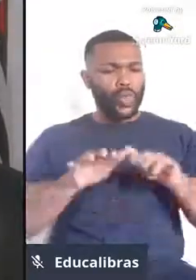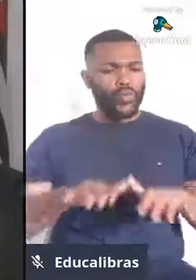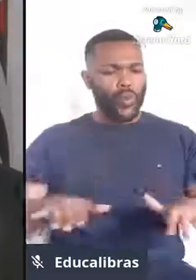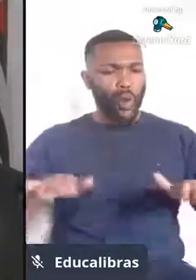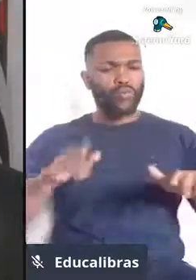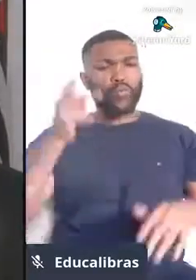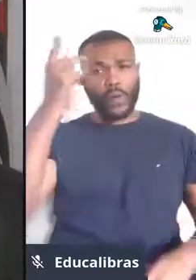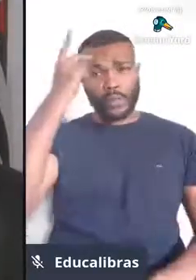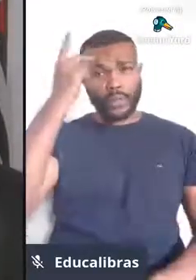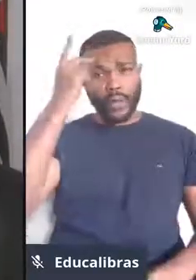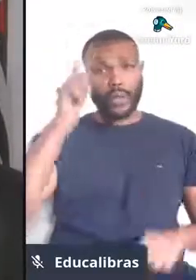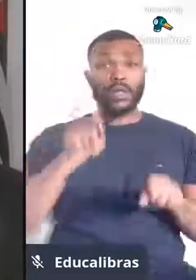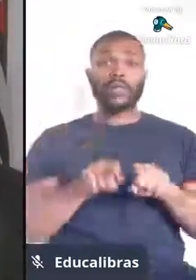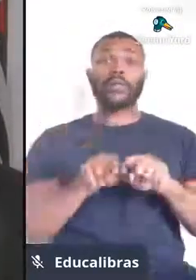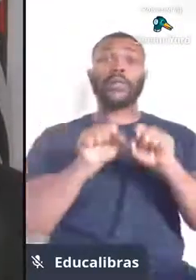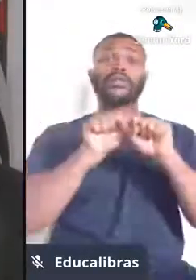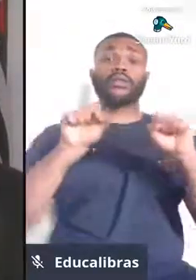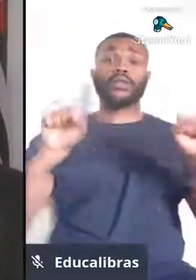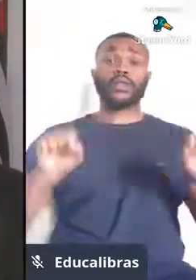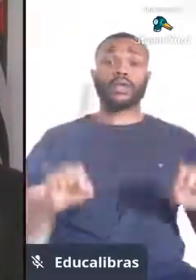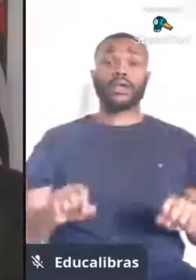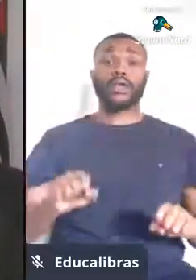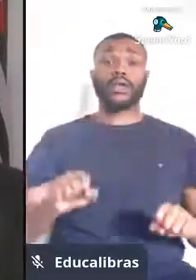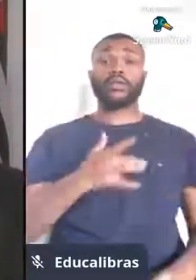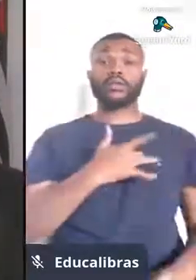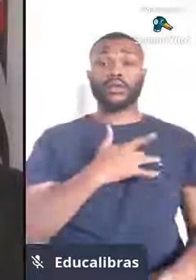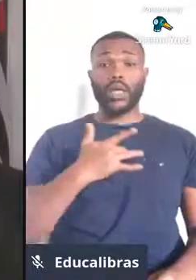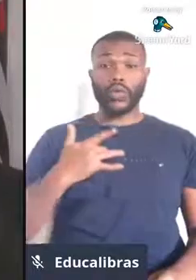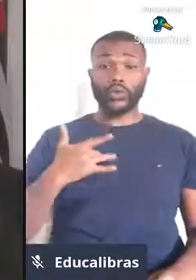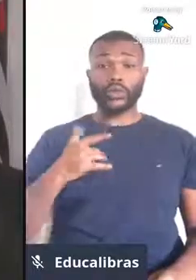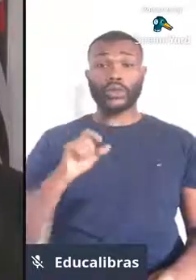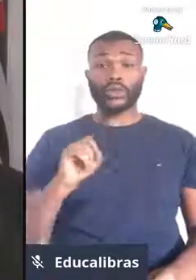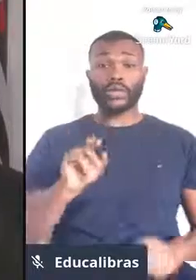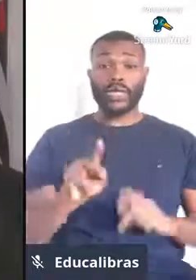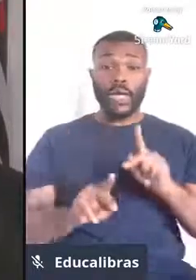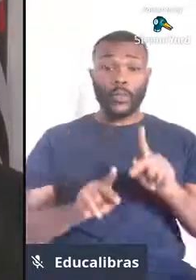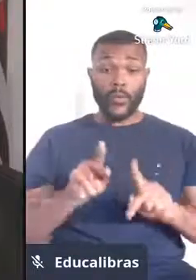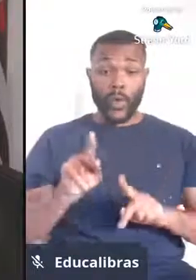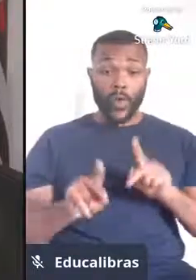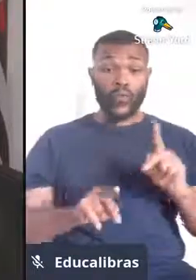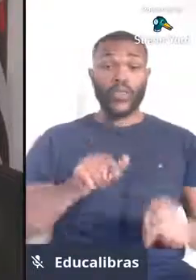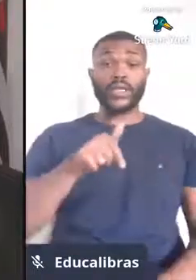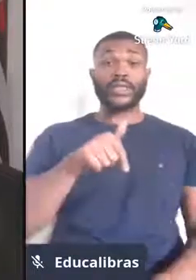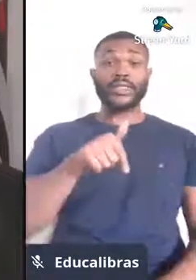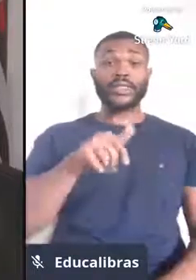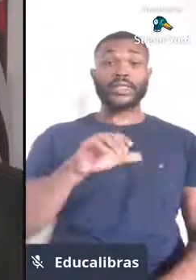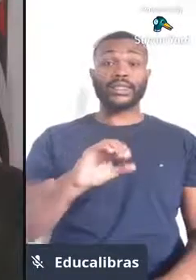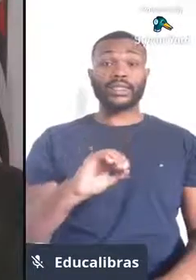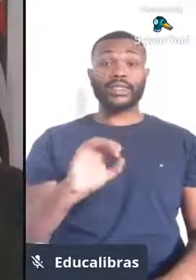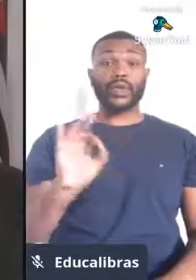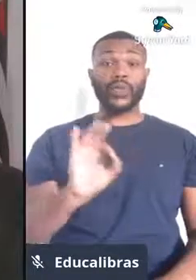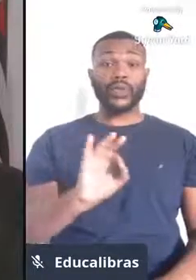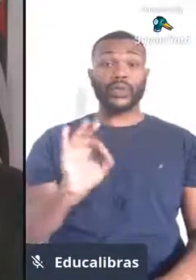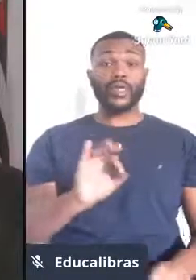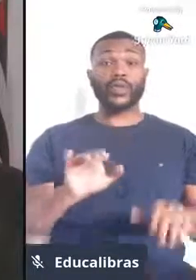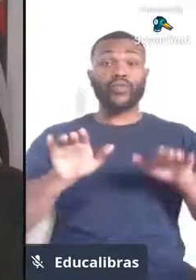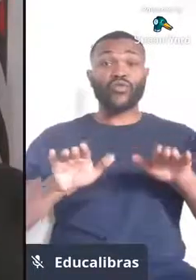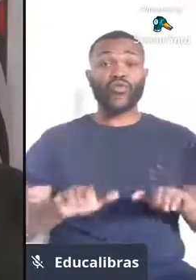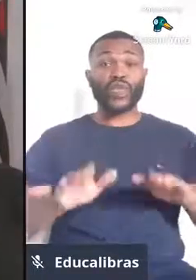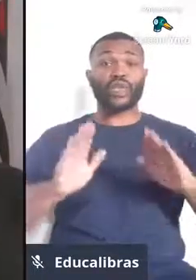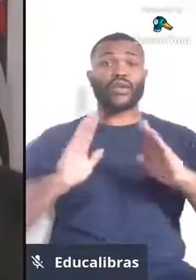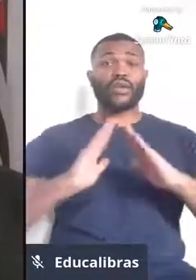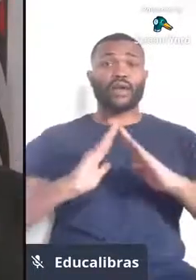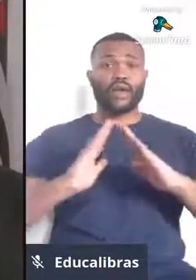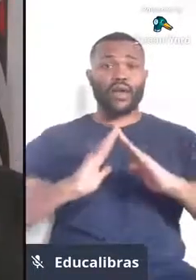cidade, se a população ficar em 70%, que é o que a gente está pedindo, a gente não vai nunca, ainda